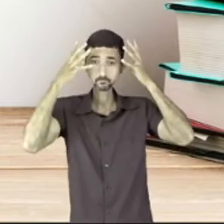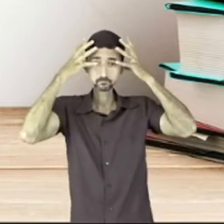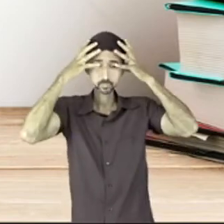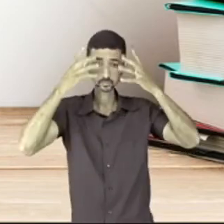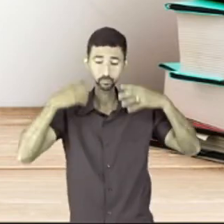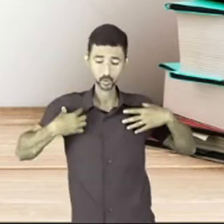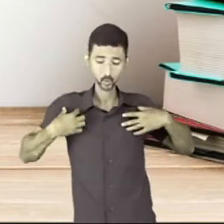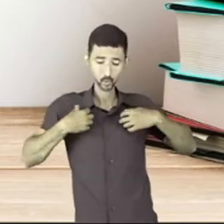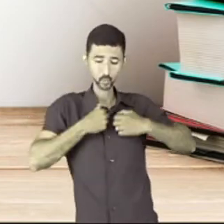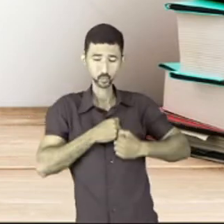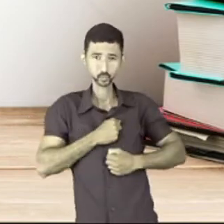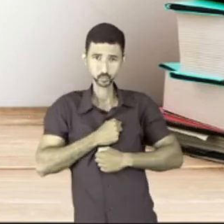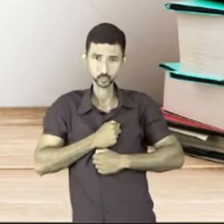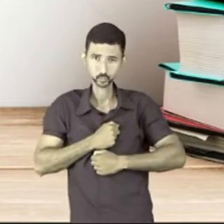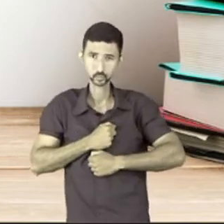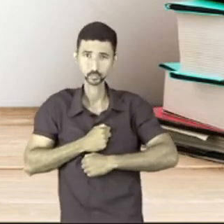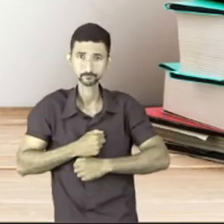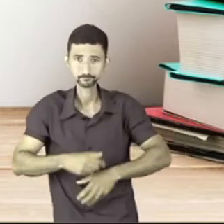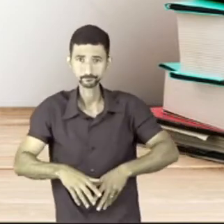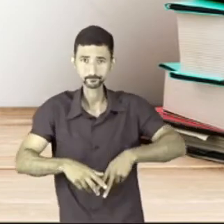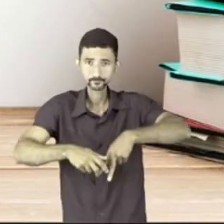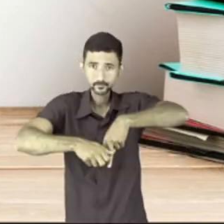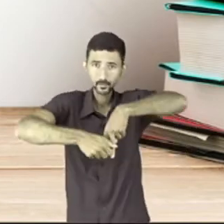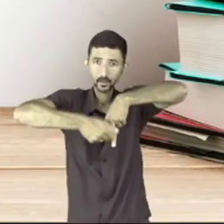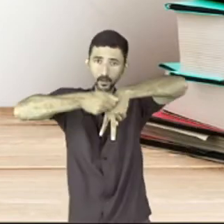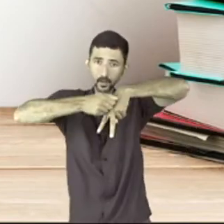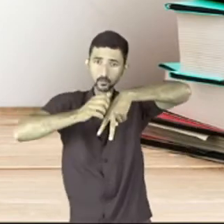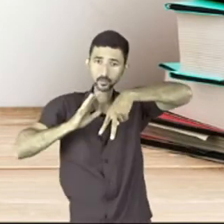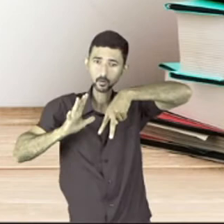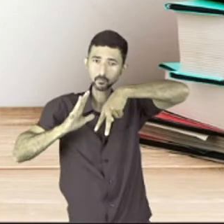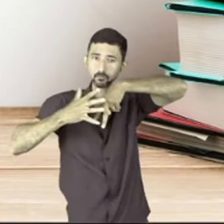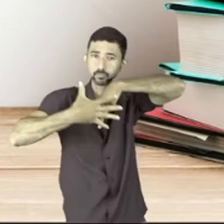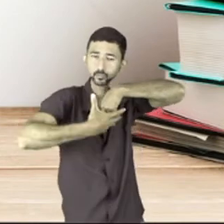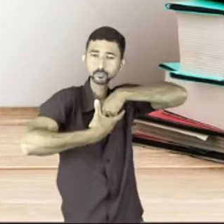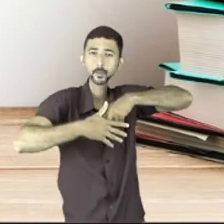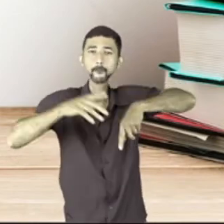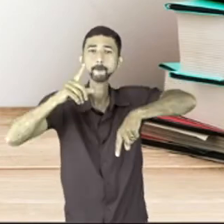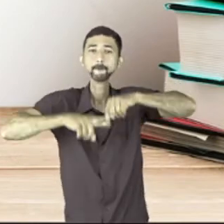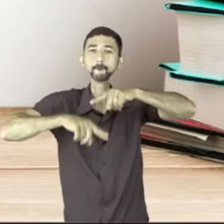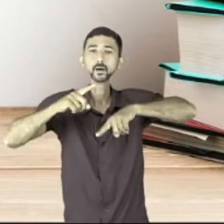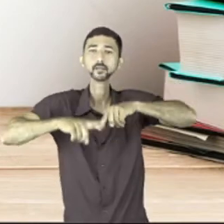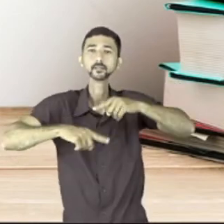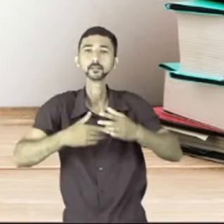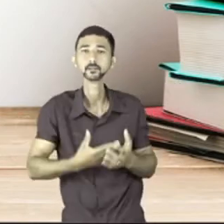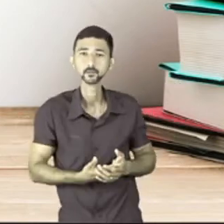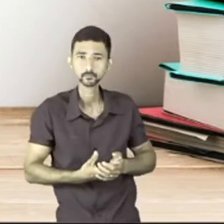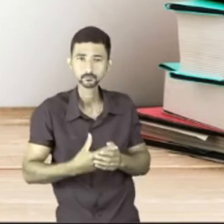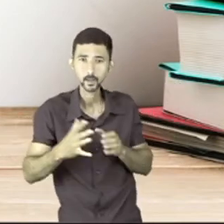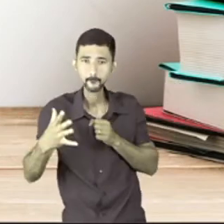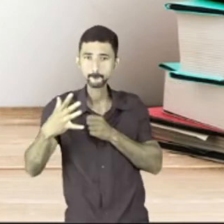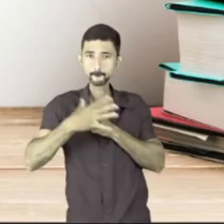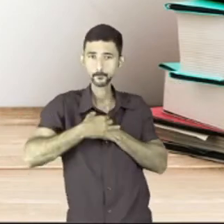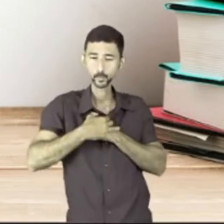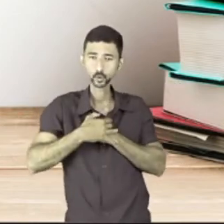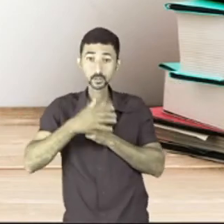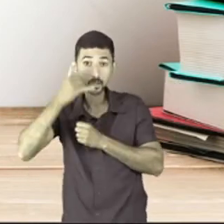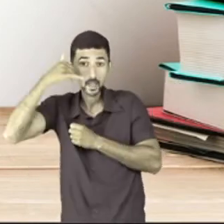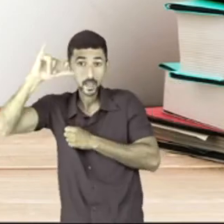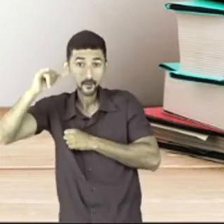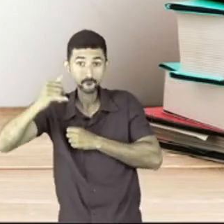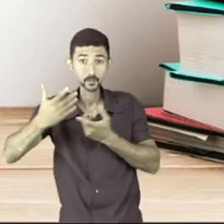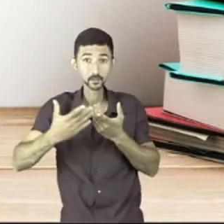como a jaqueta, a calça, ele é todo revestido com um material que serve justamente para